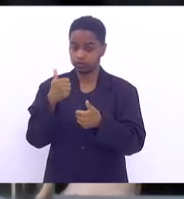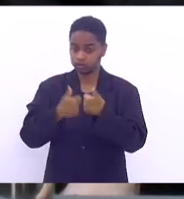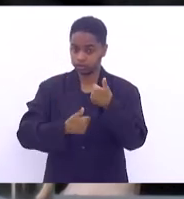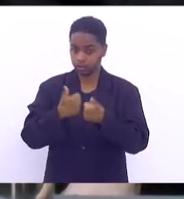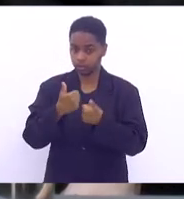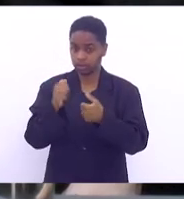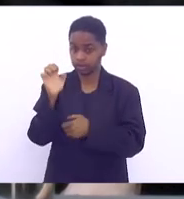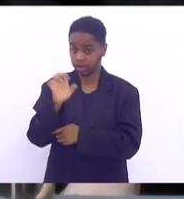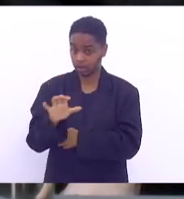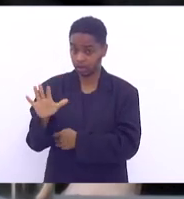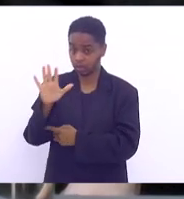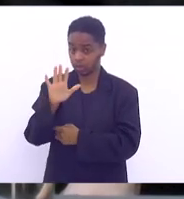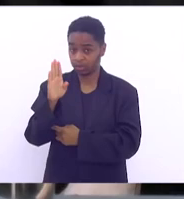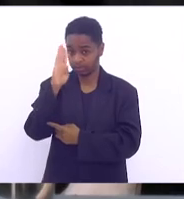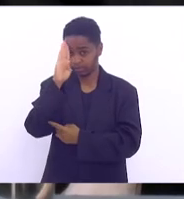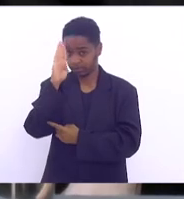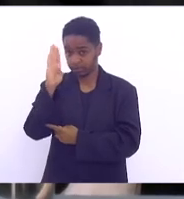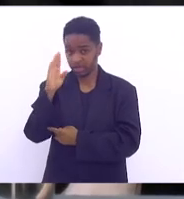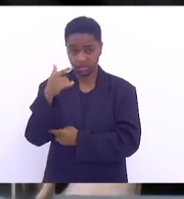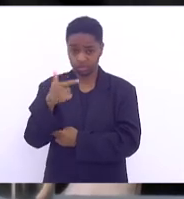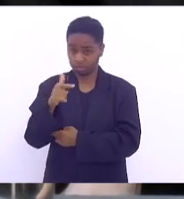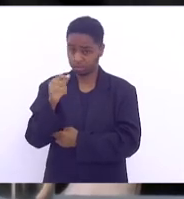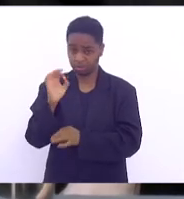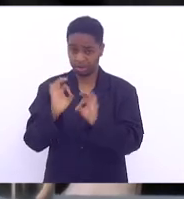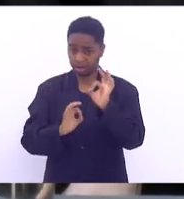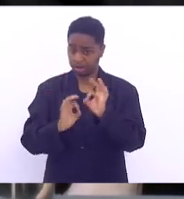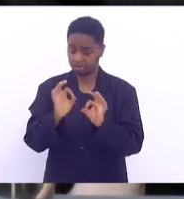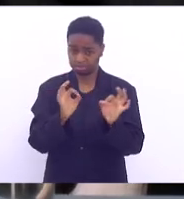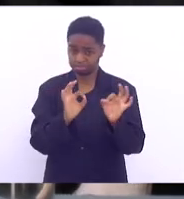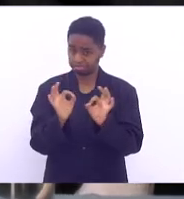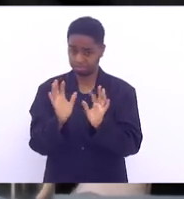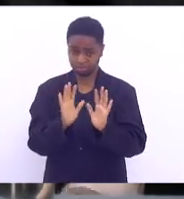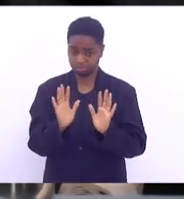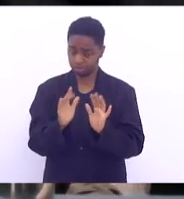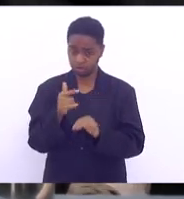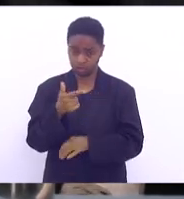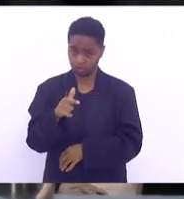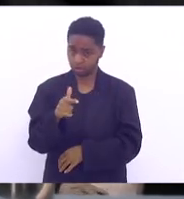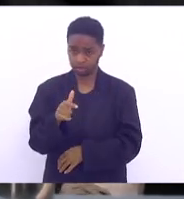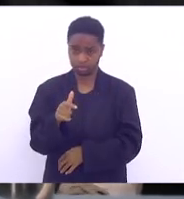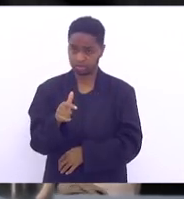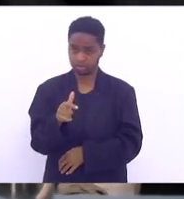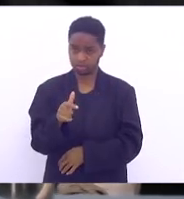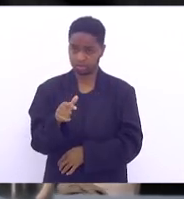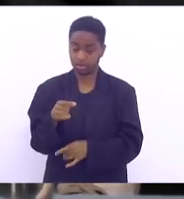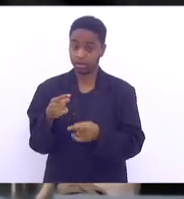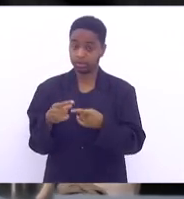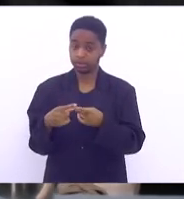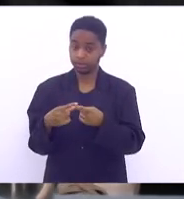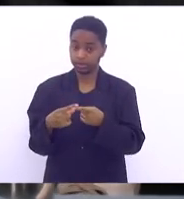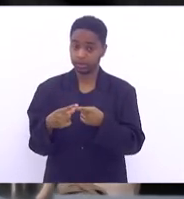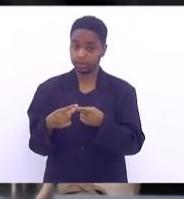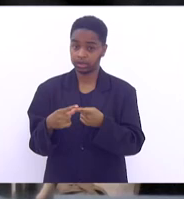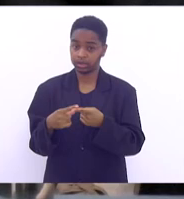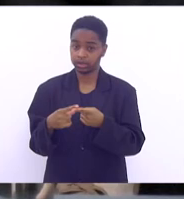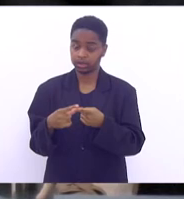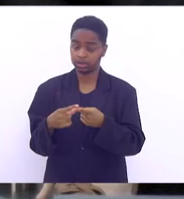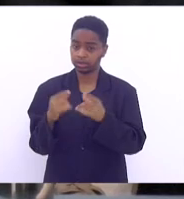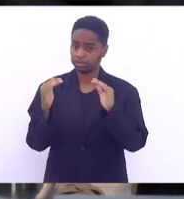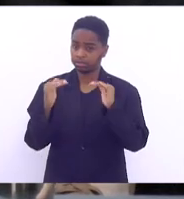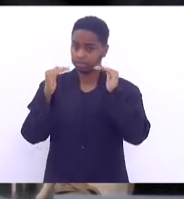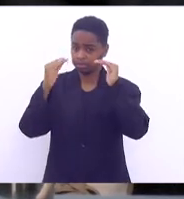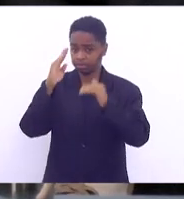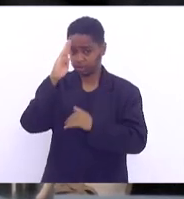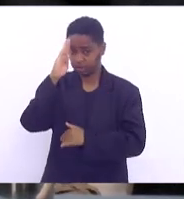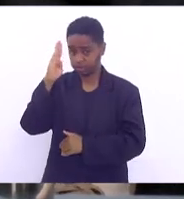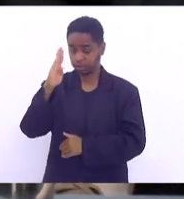principalmente, essa civilidade não existe. O nosso jogador de futebol de maior relevância,